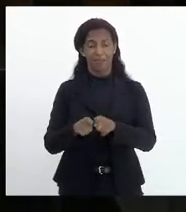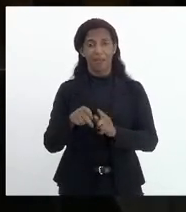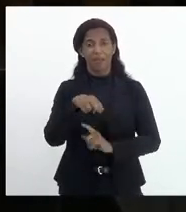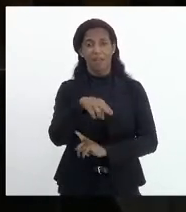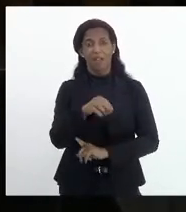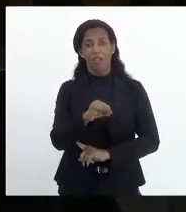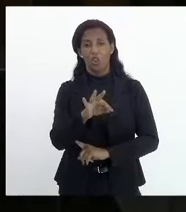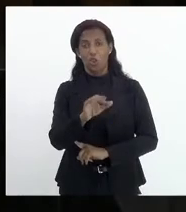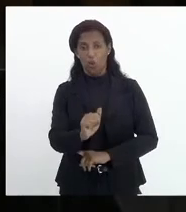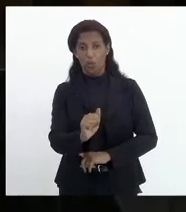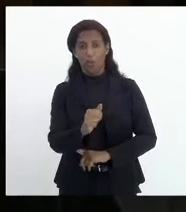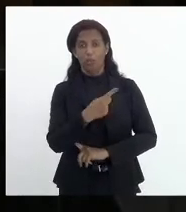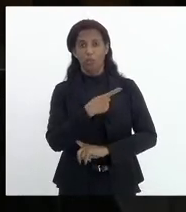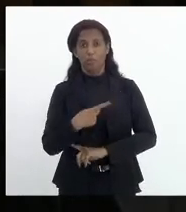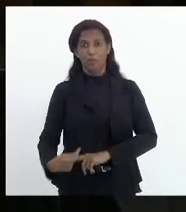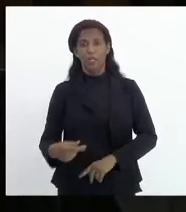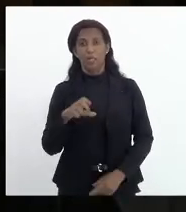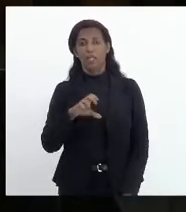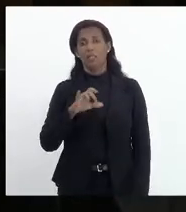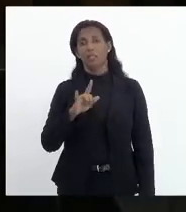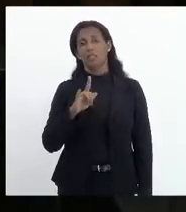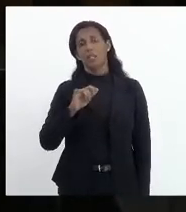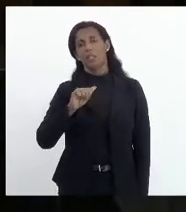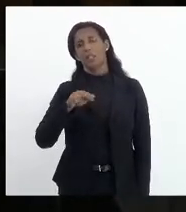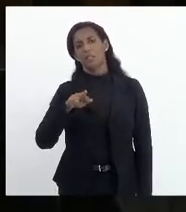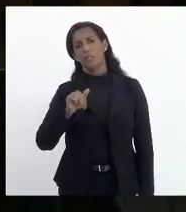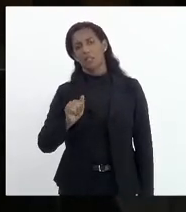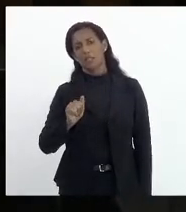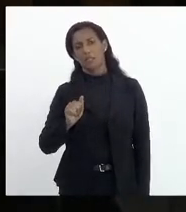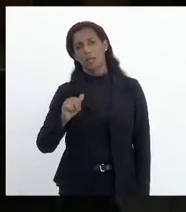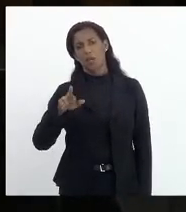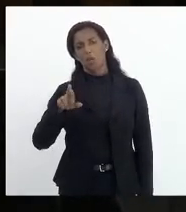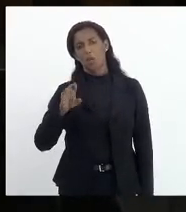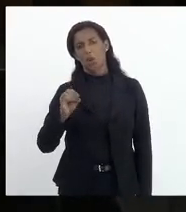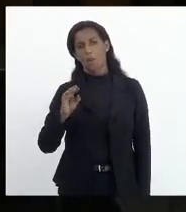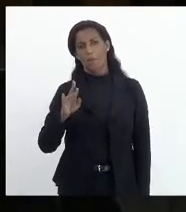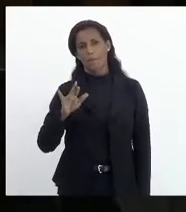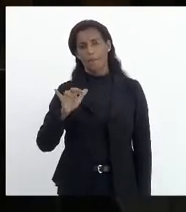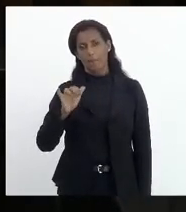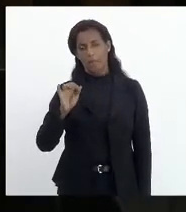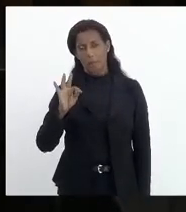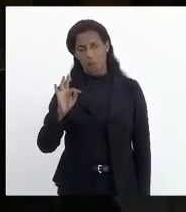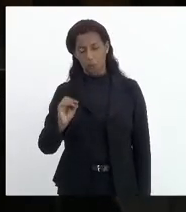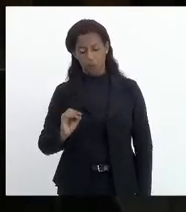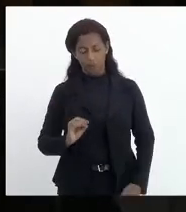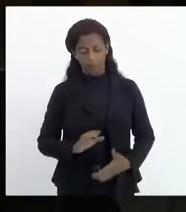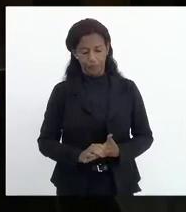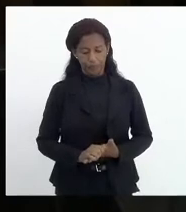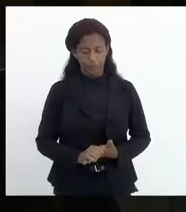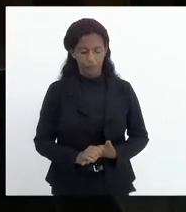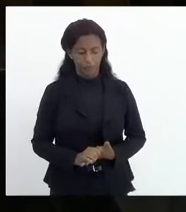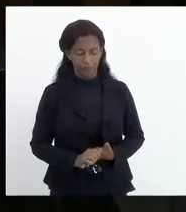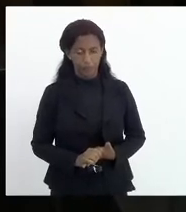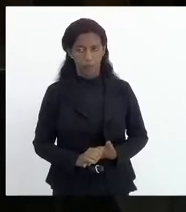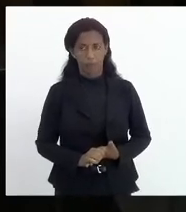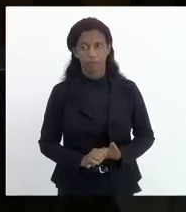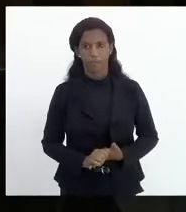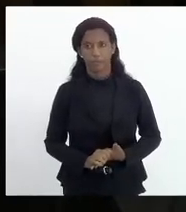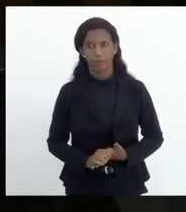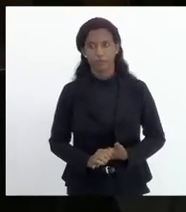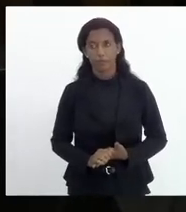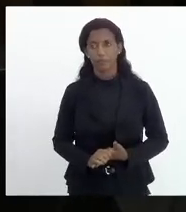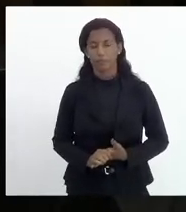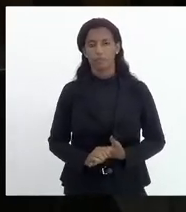do cidadania Roberto Freire lhe parte para que nos 10 minutos